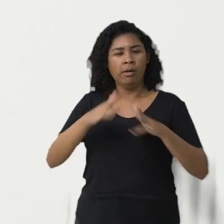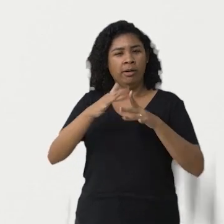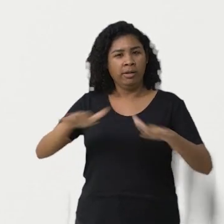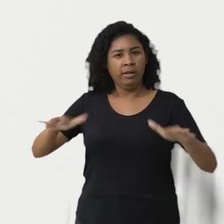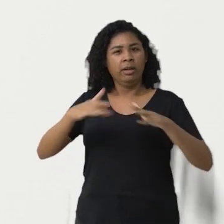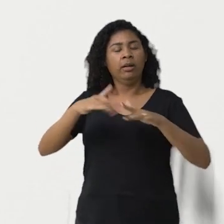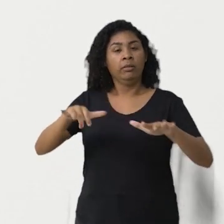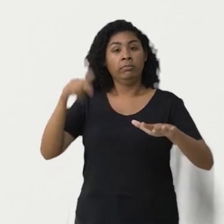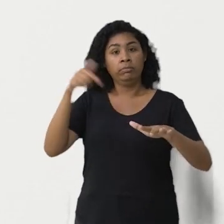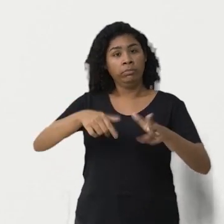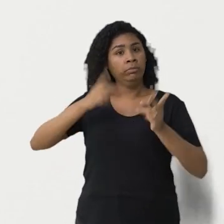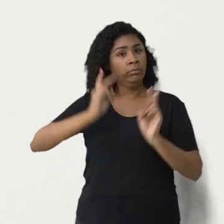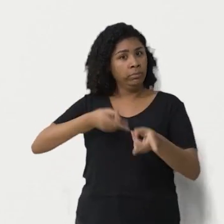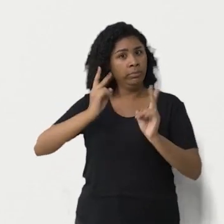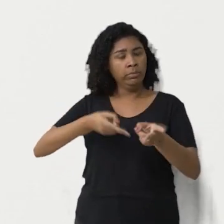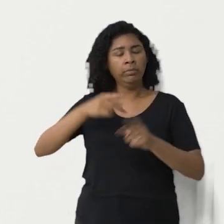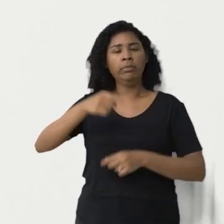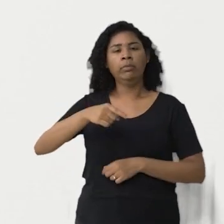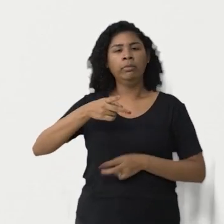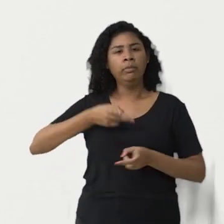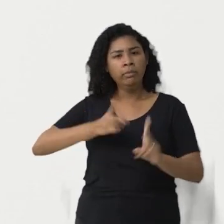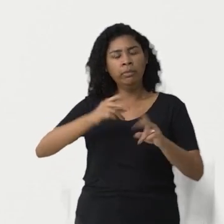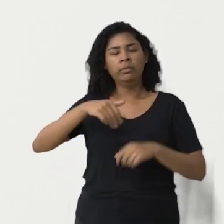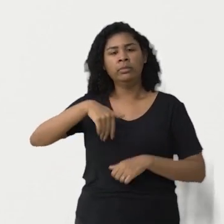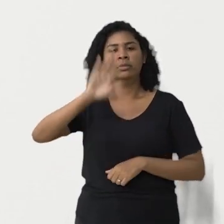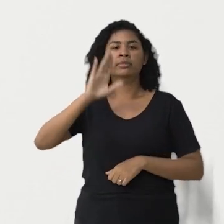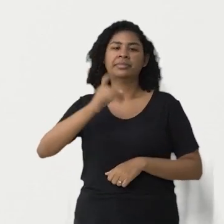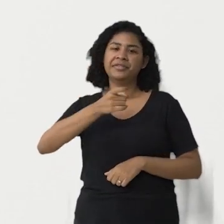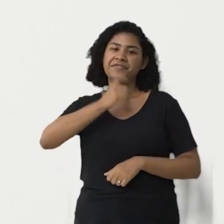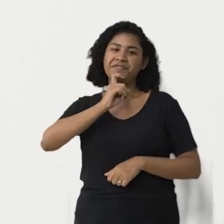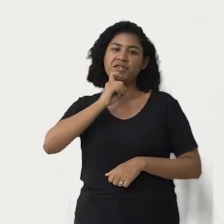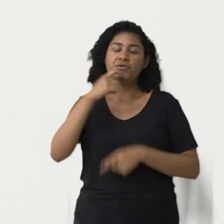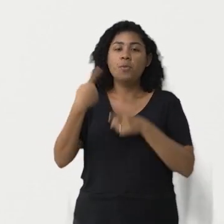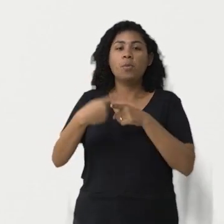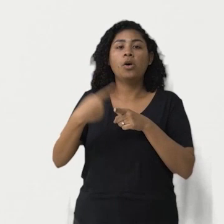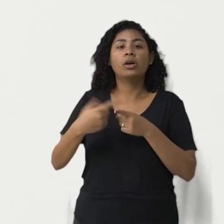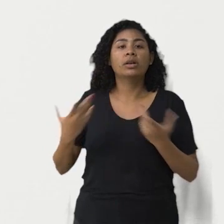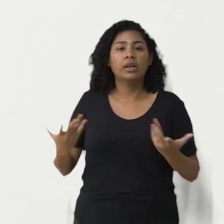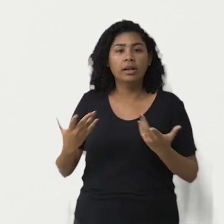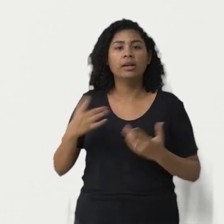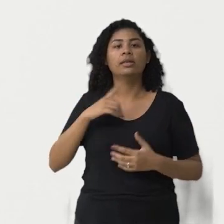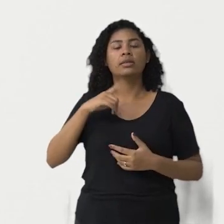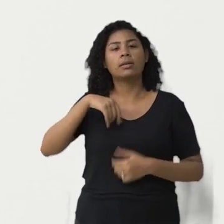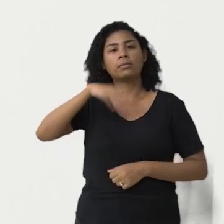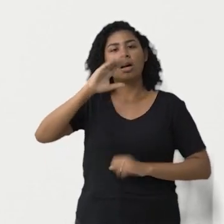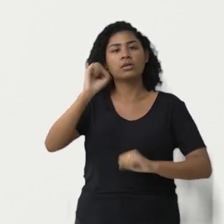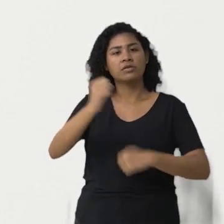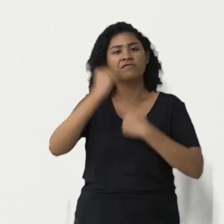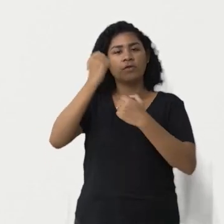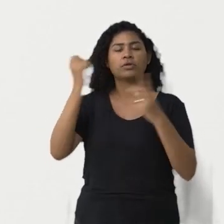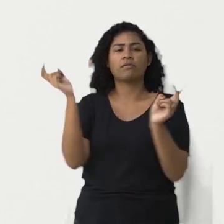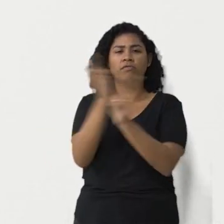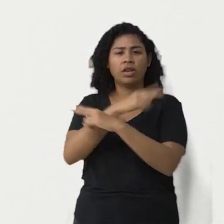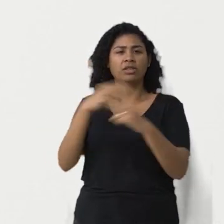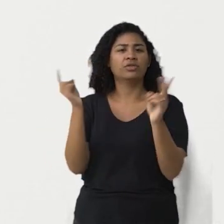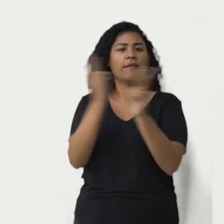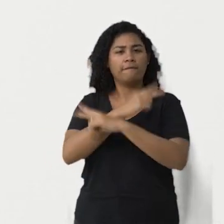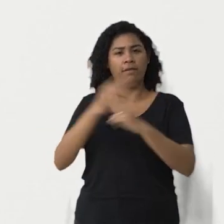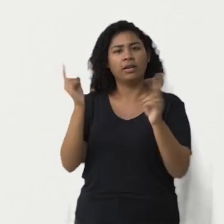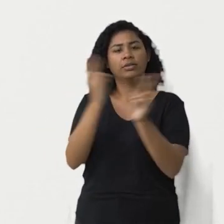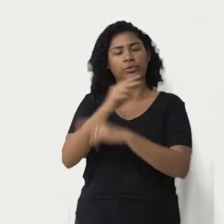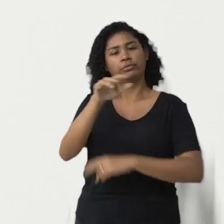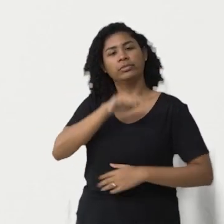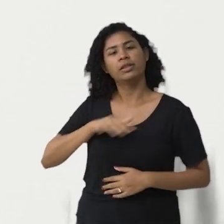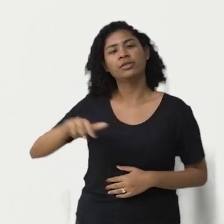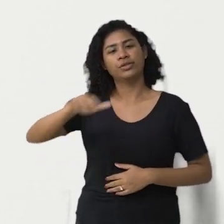no Oceano Pacífico, tá? Em virtude do quê? Do aumento das forças dos ventos alísios,